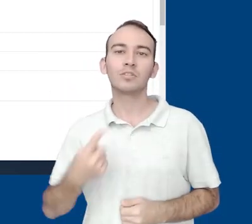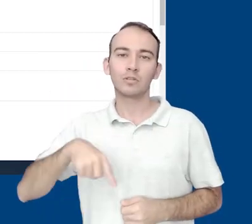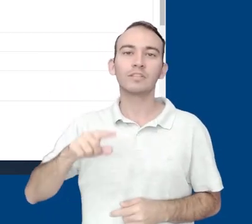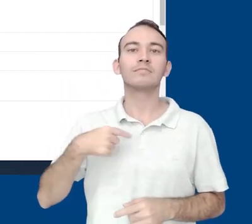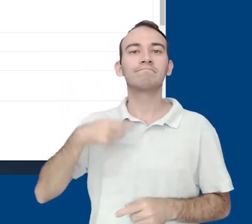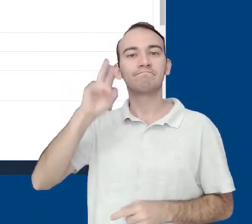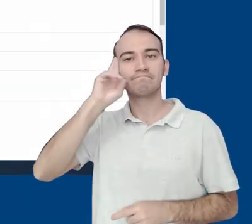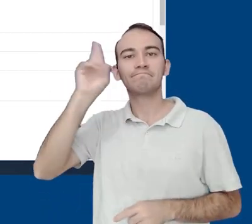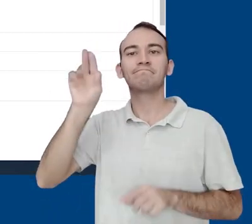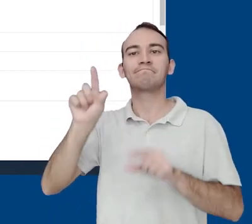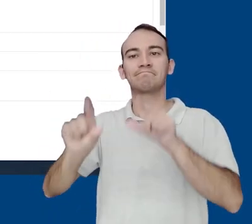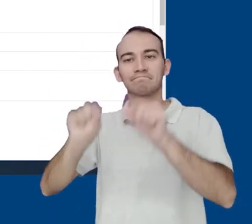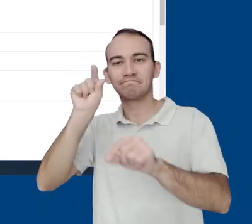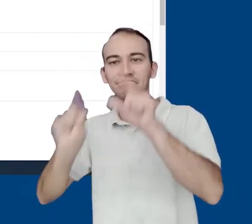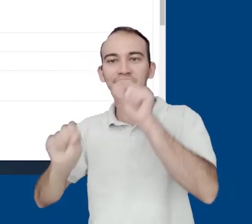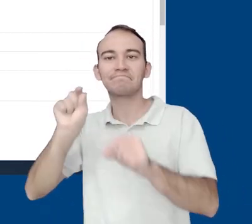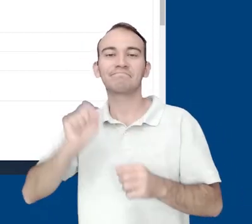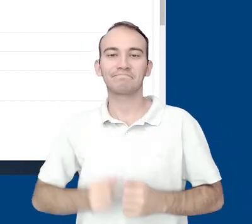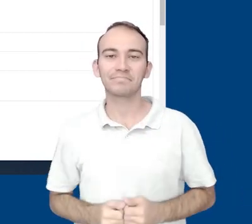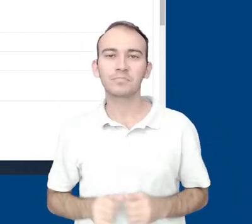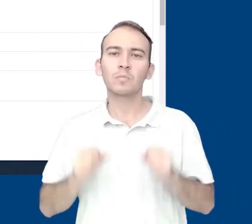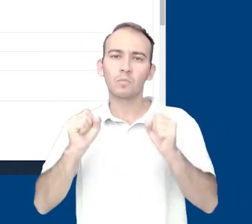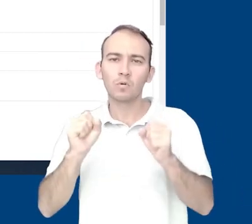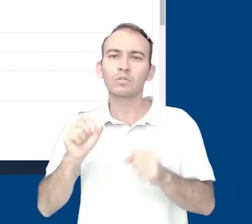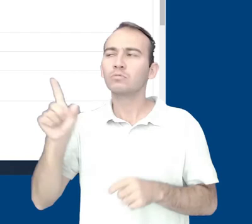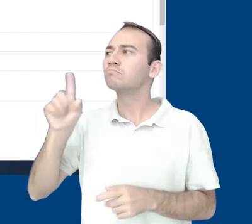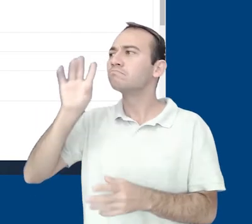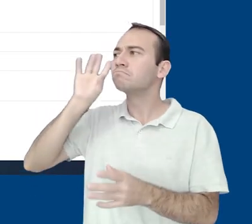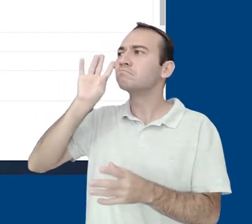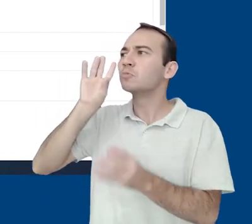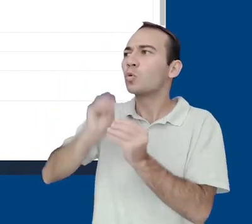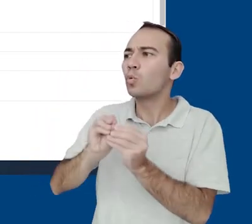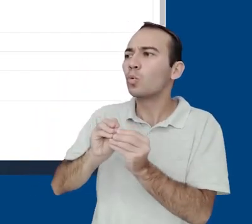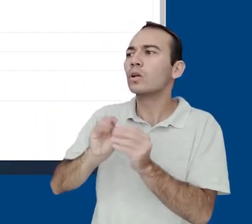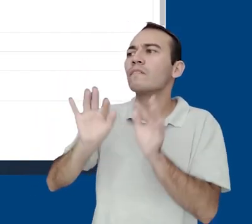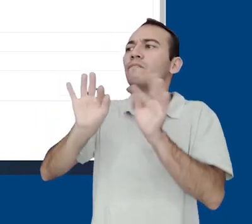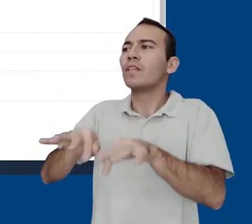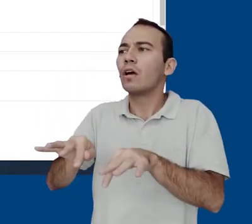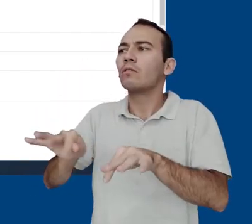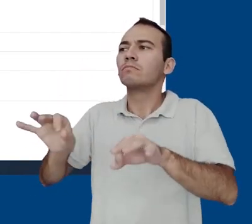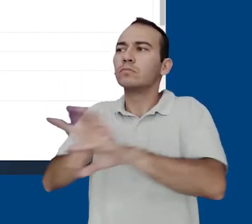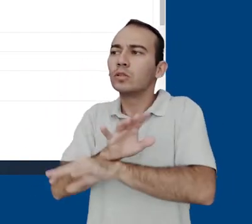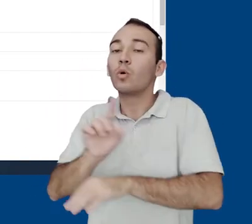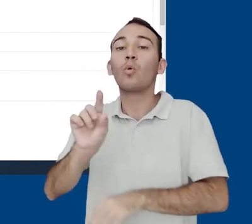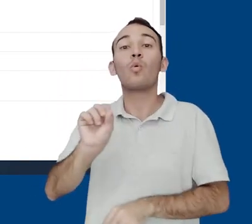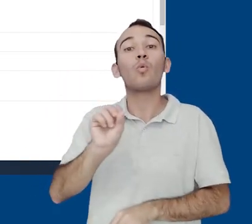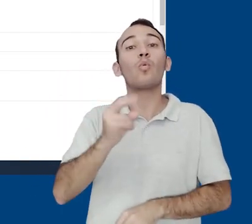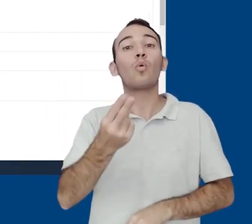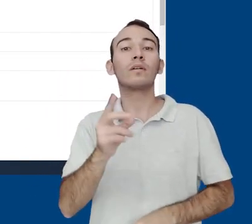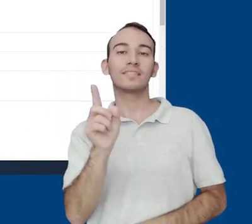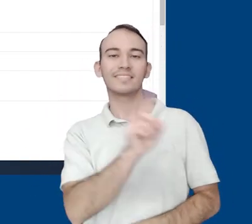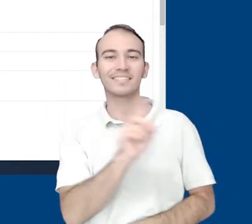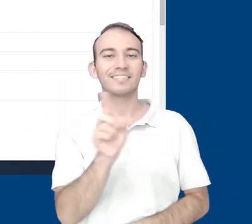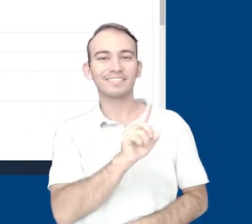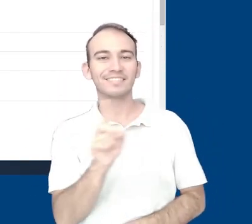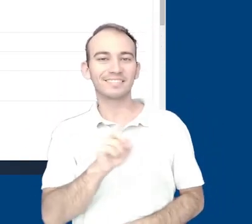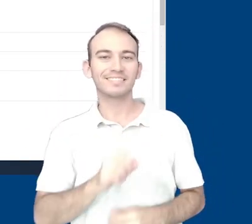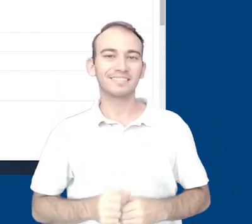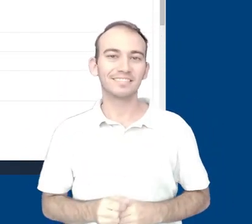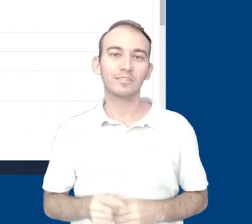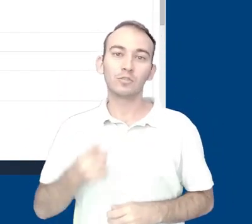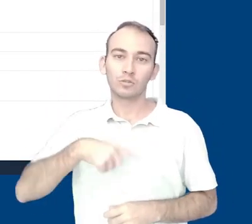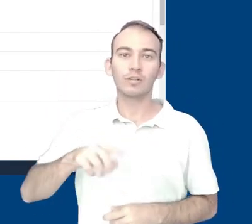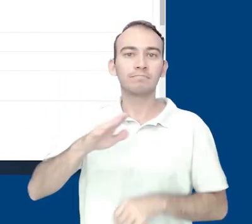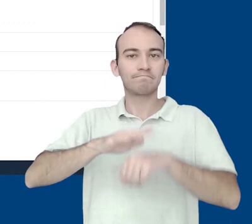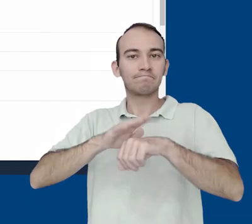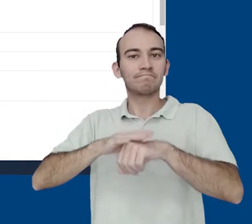Nesse caso, temos duas opções. Ele pode marcar como concluída ou não, ou não indicar a conclusão de atividade, que vai fazer com